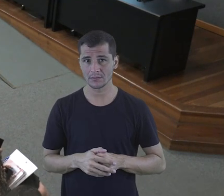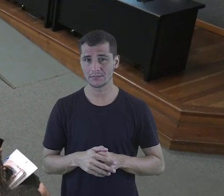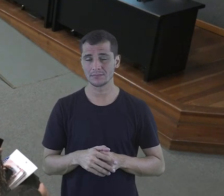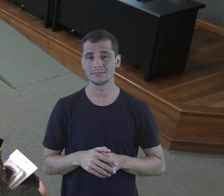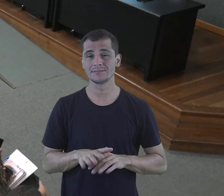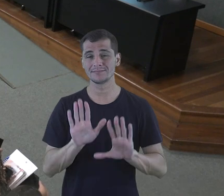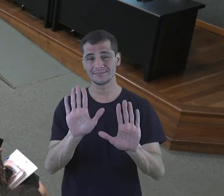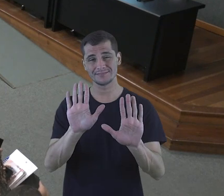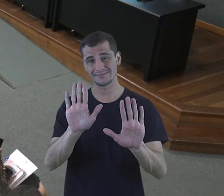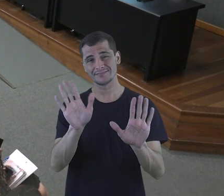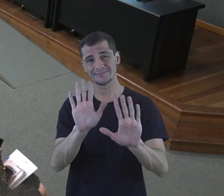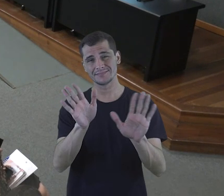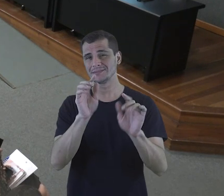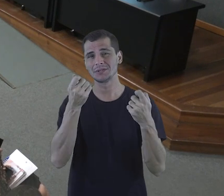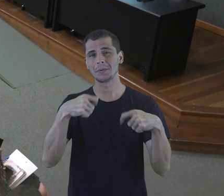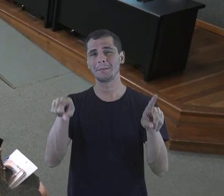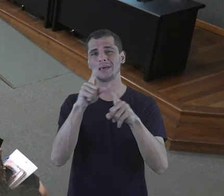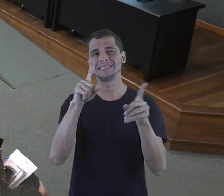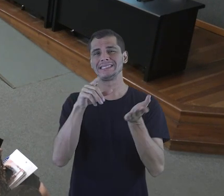não peça demissão